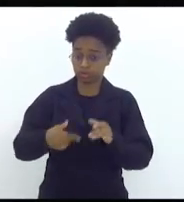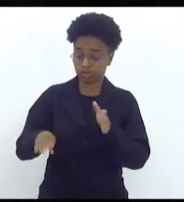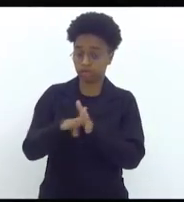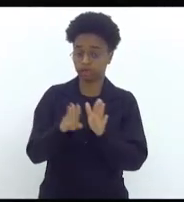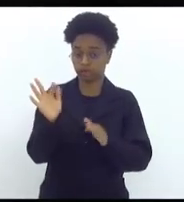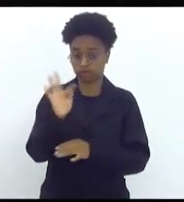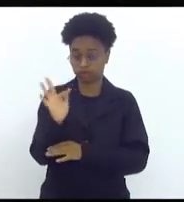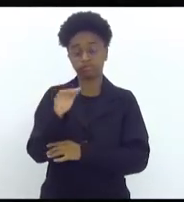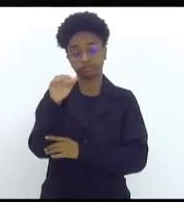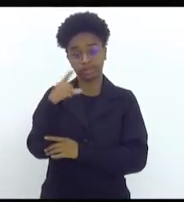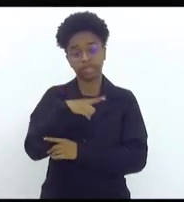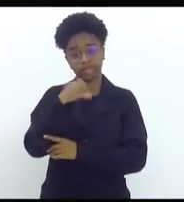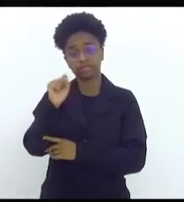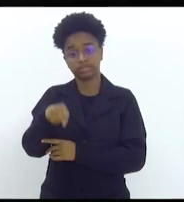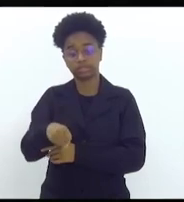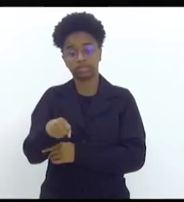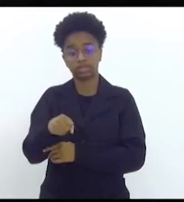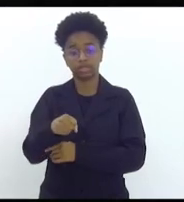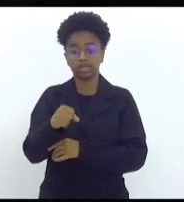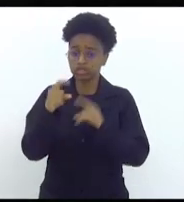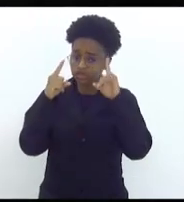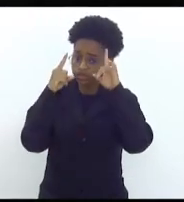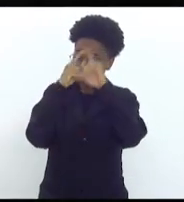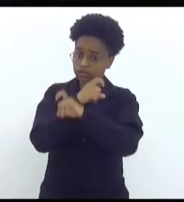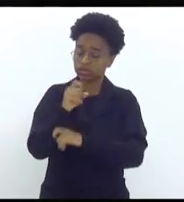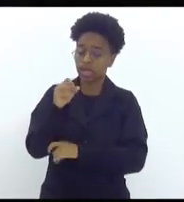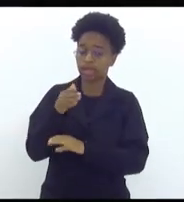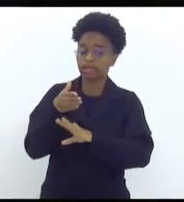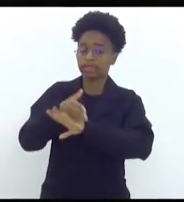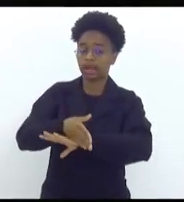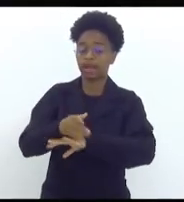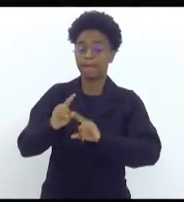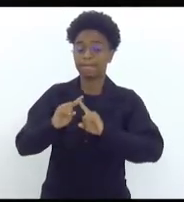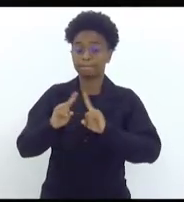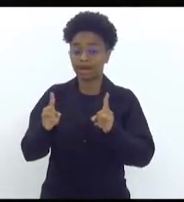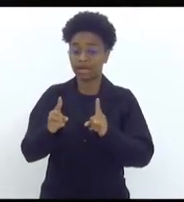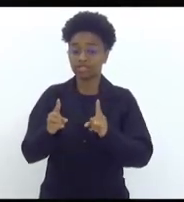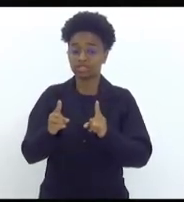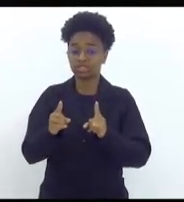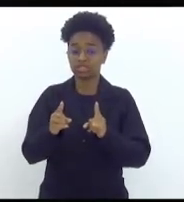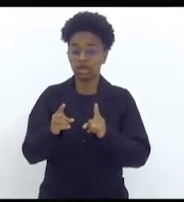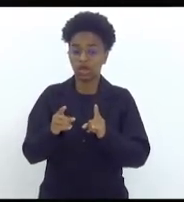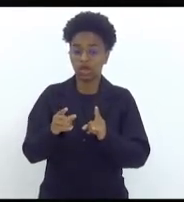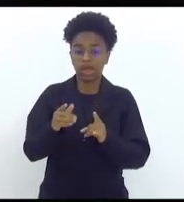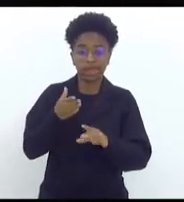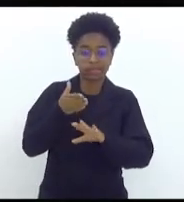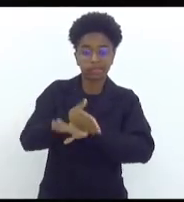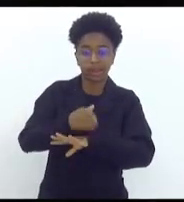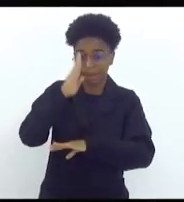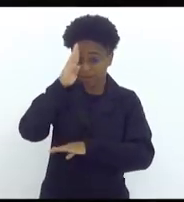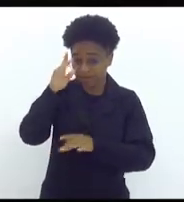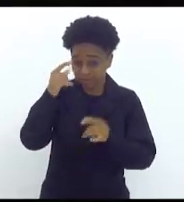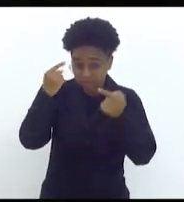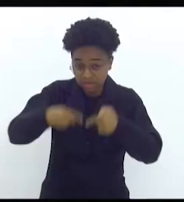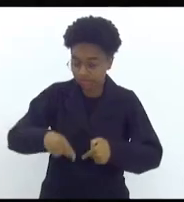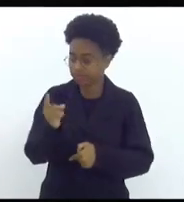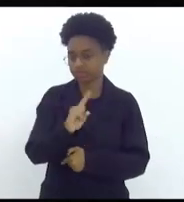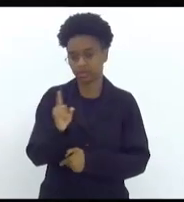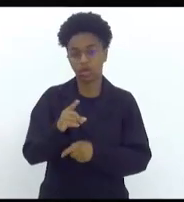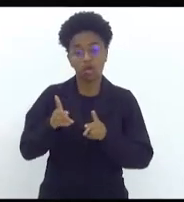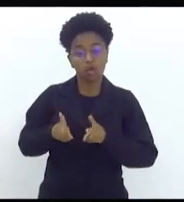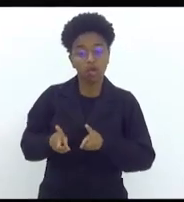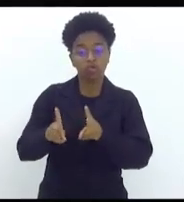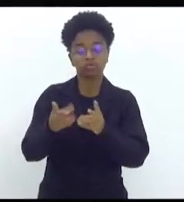é sim um filtro com muita dificuldade de entrada mas o acesso não é o principal desafio a permanência